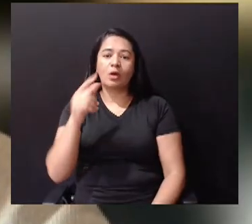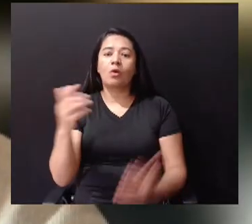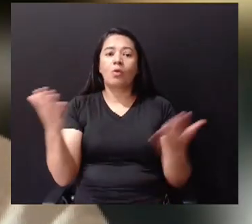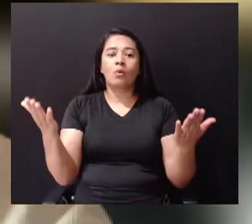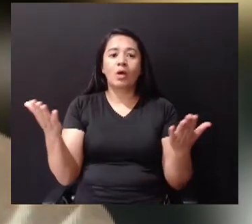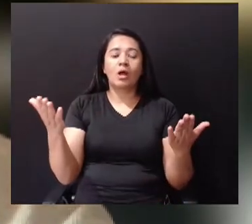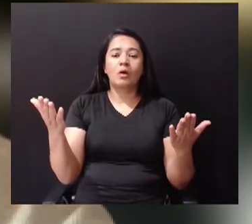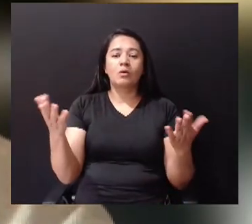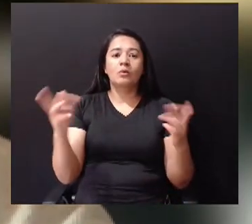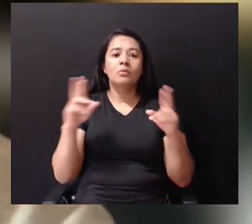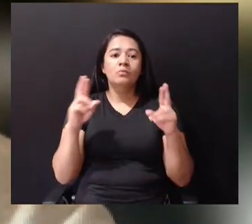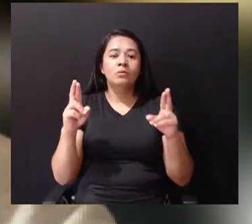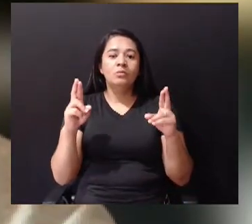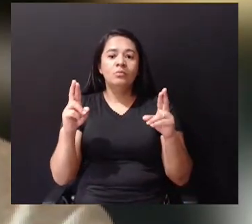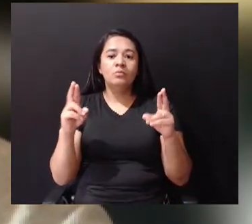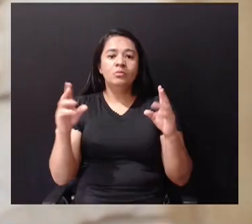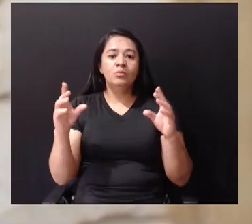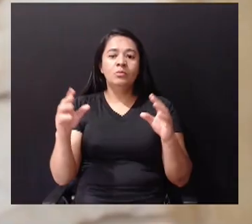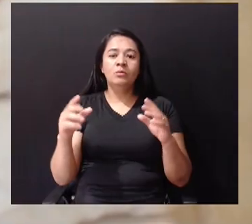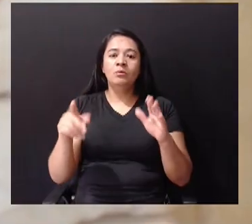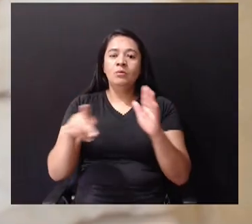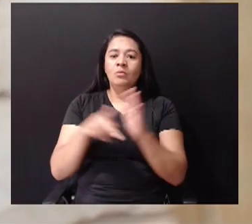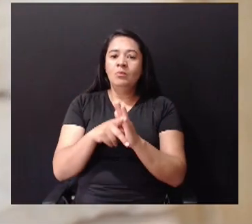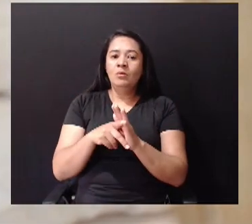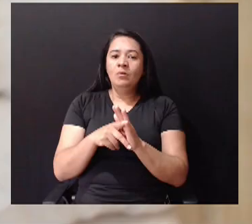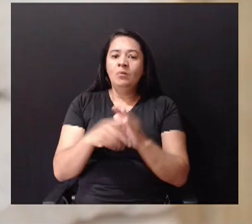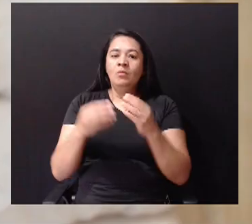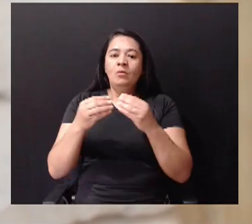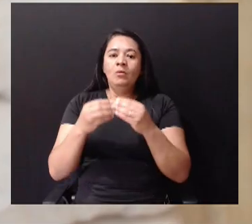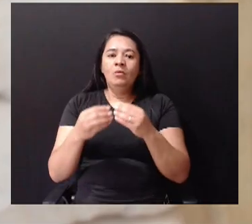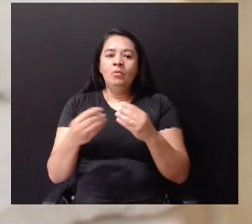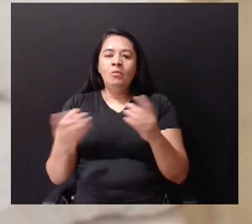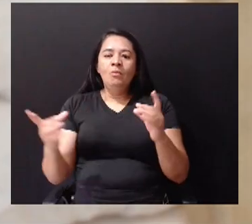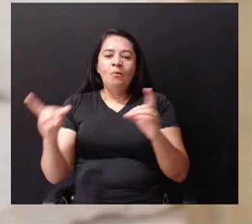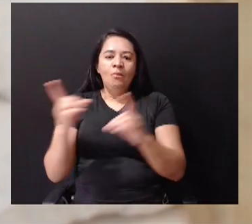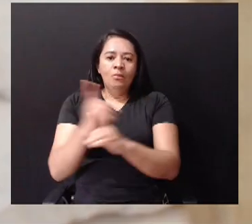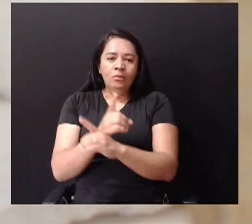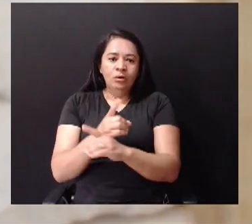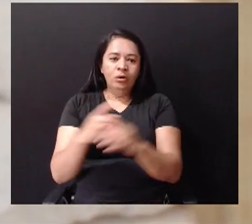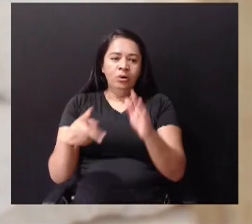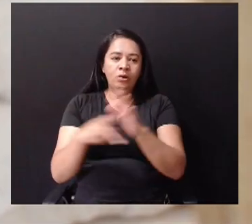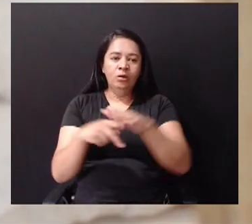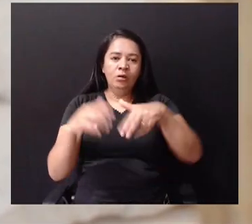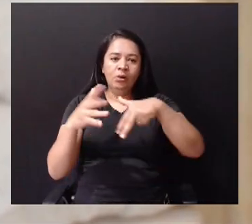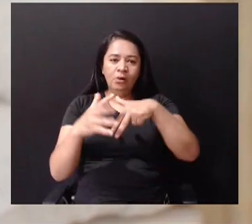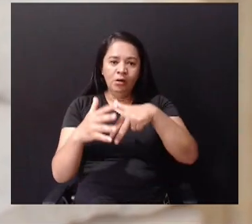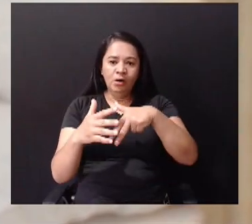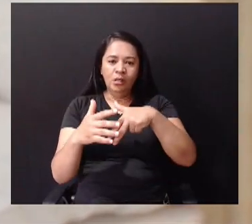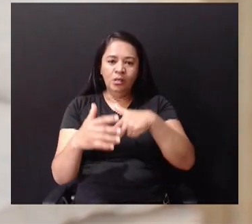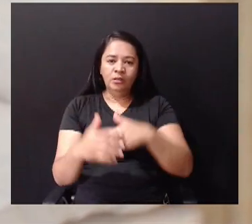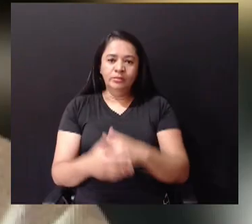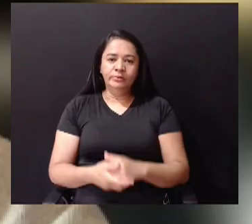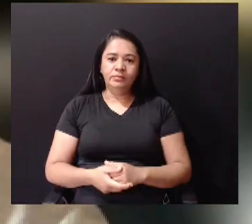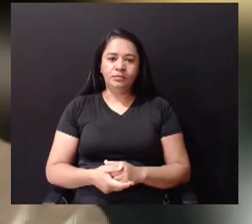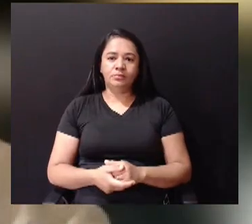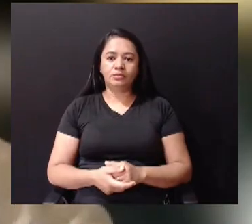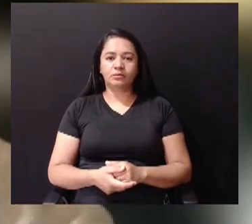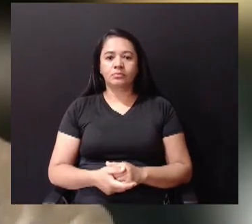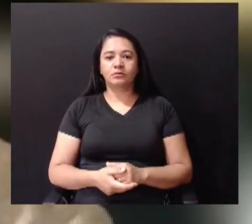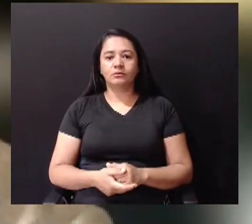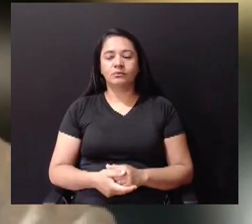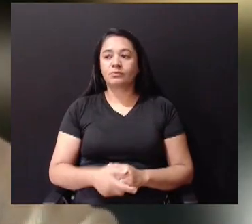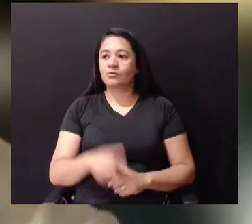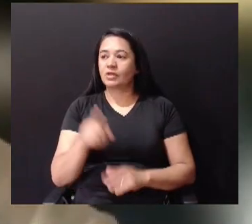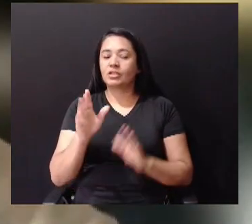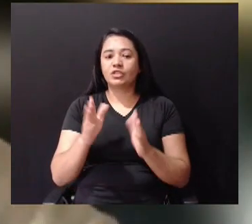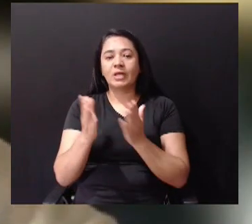de agressividade, qual é o prognóstico desse paciente, nesses 4 subtipos. E você vai poder tratar mais quem